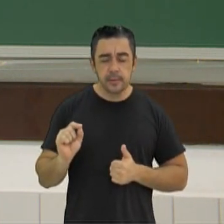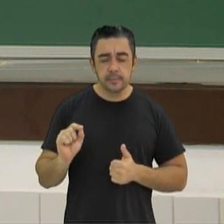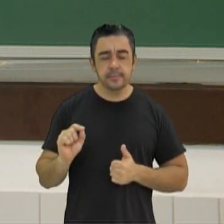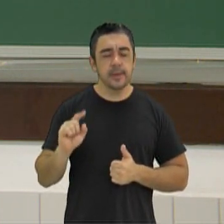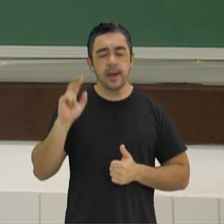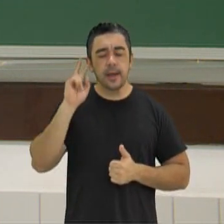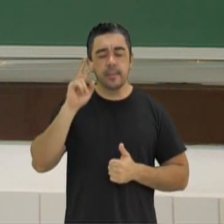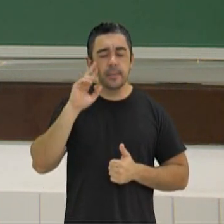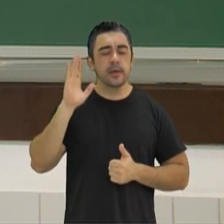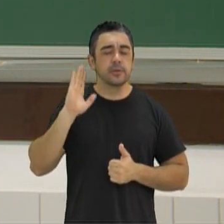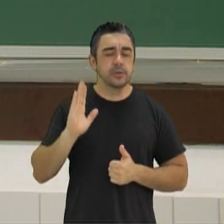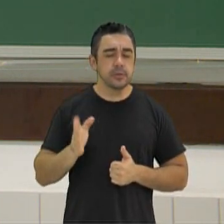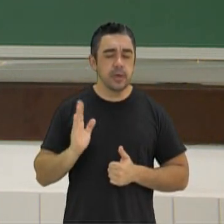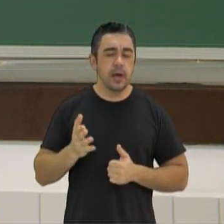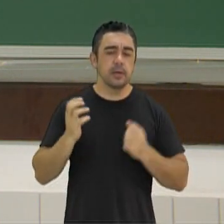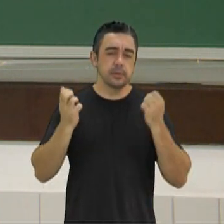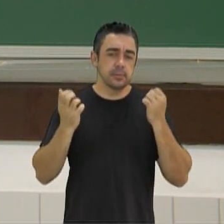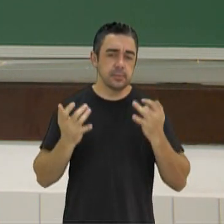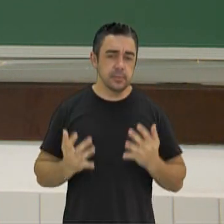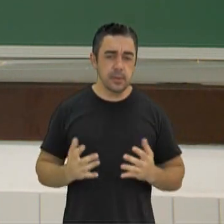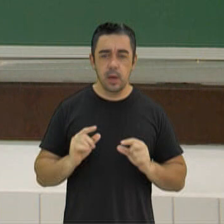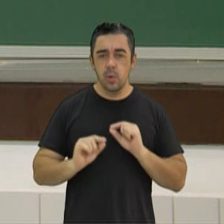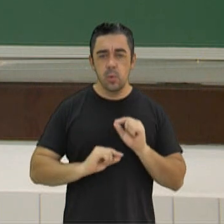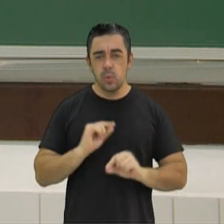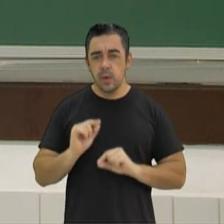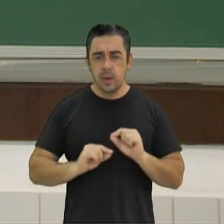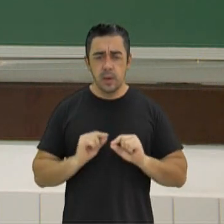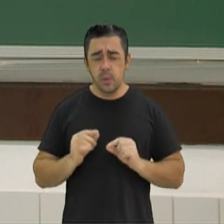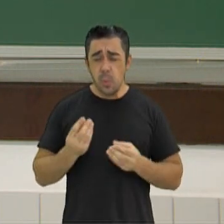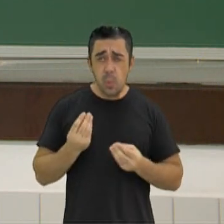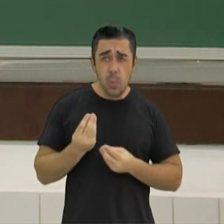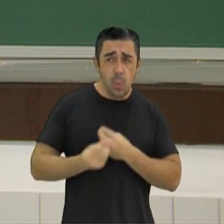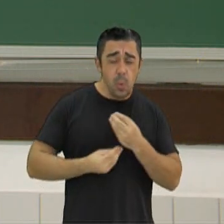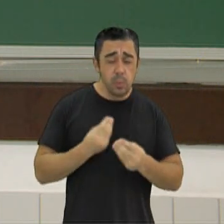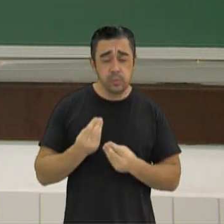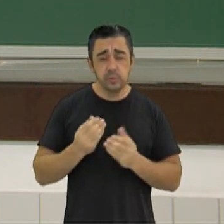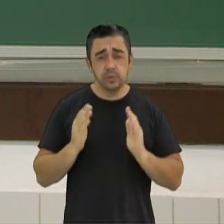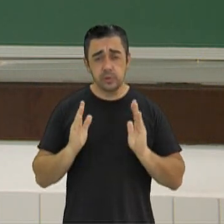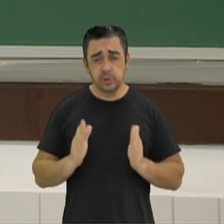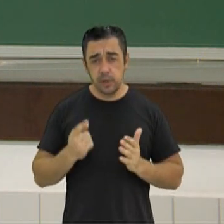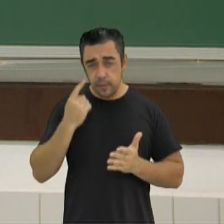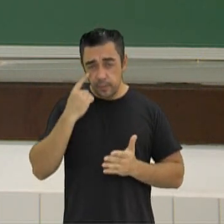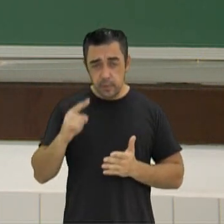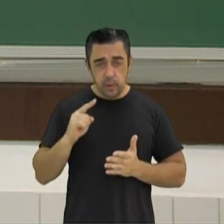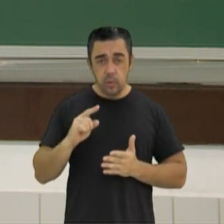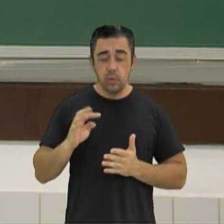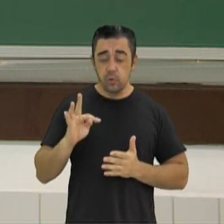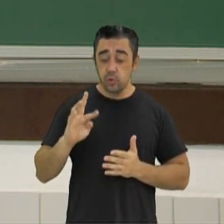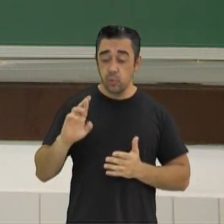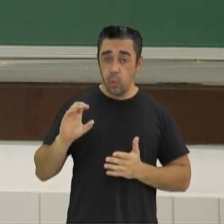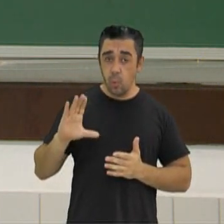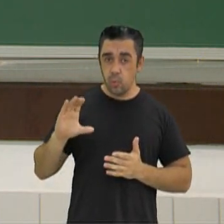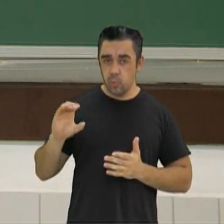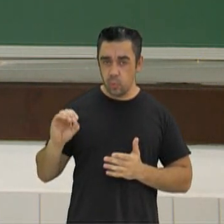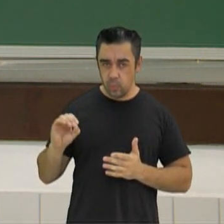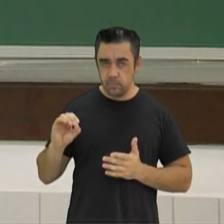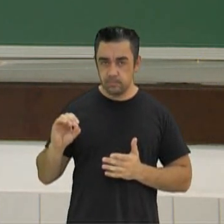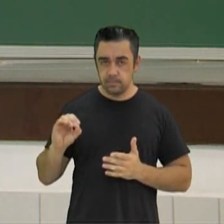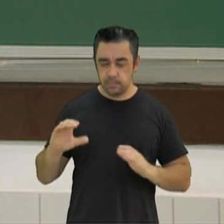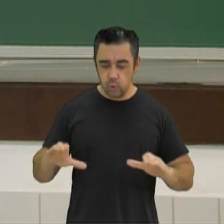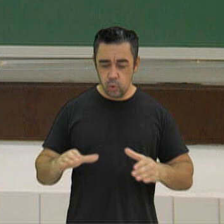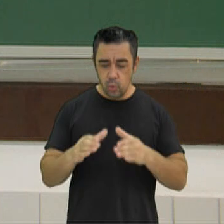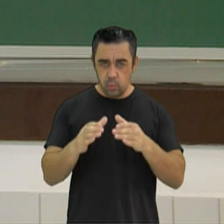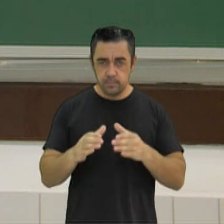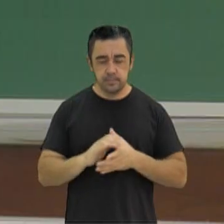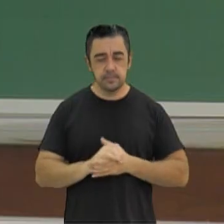o que já foi visto, ou os principais elementos. Vamos relembrar um pouquinho de tudo aquilo que a gente viu sobre tronco de pirâmide, ok? Vou na 2